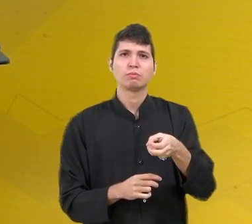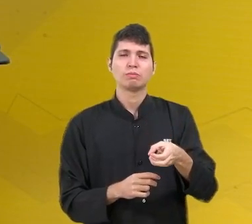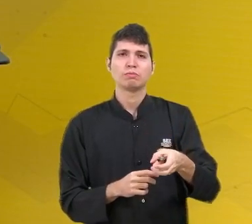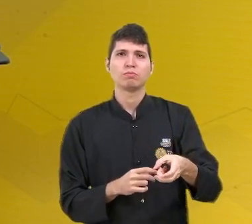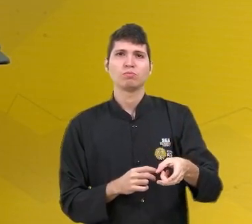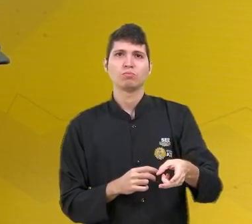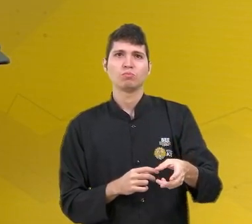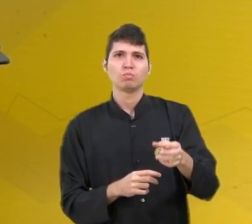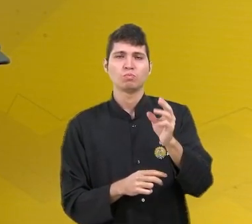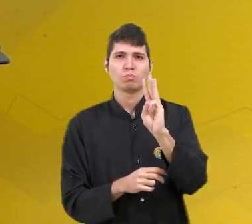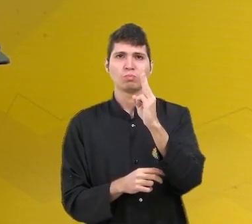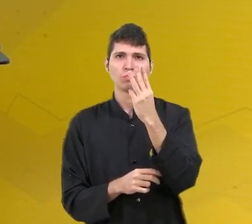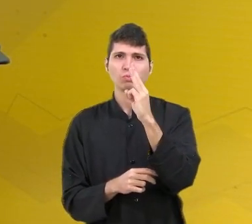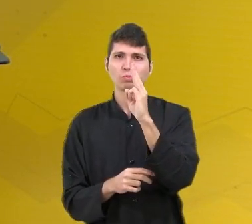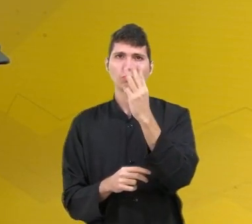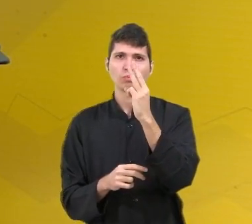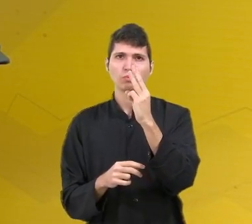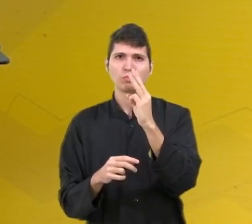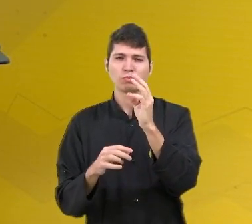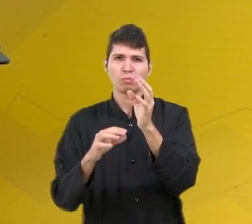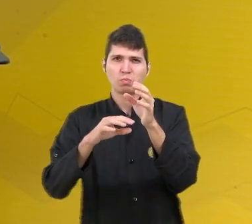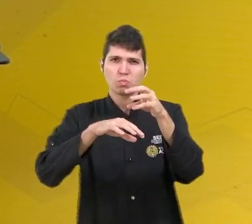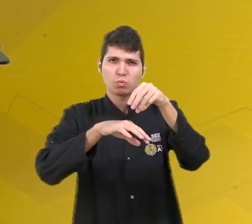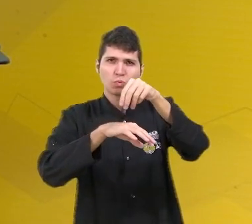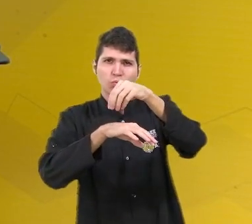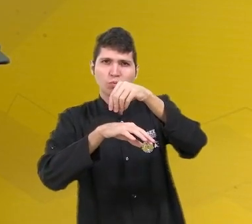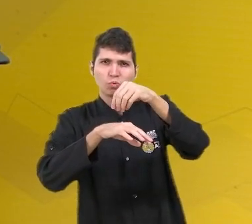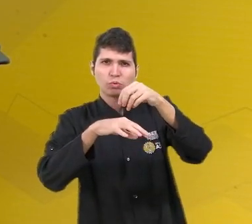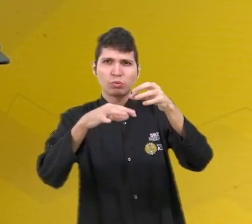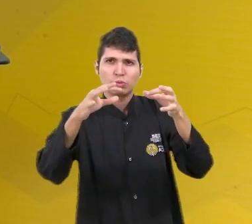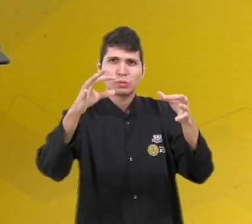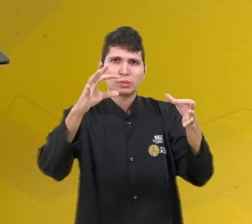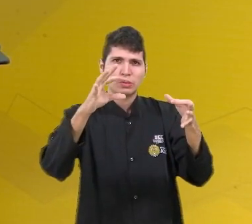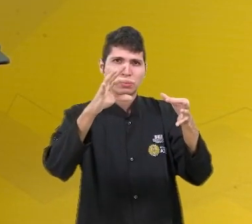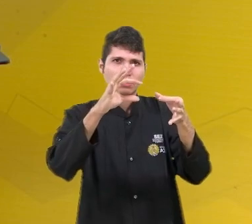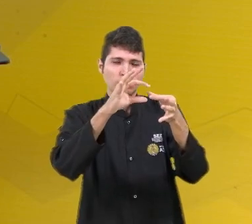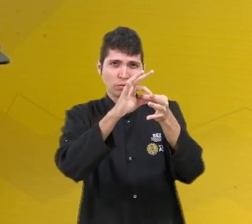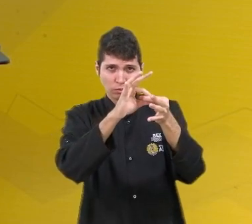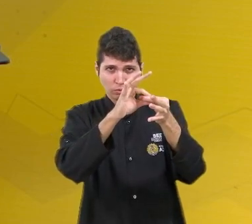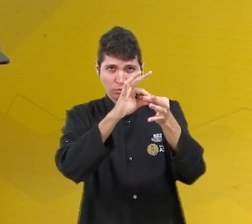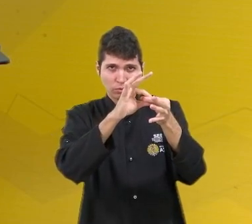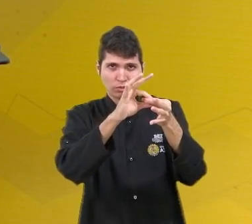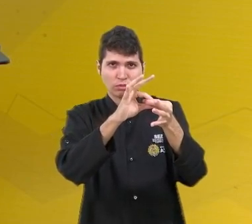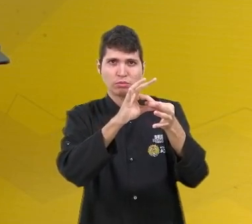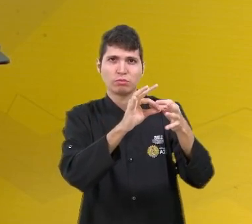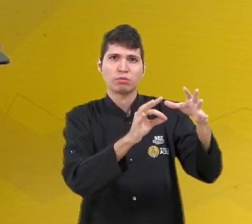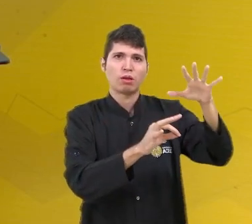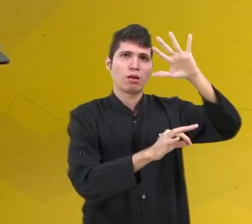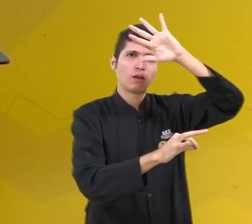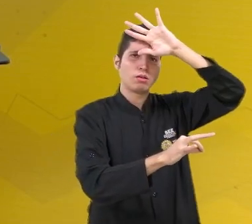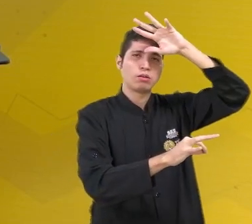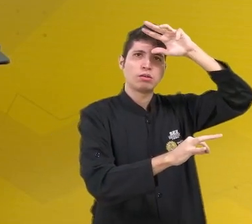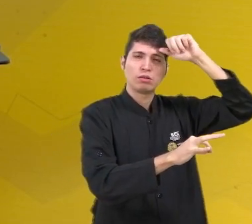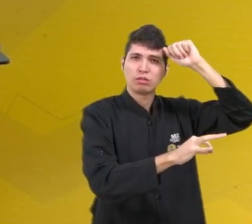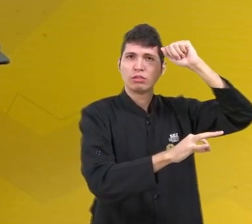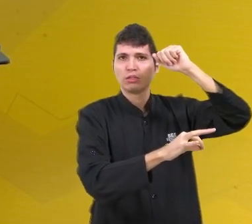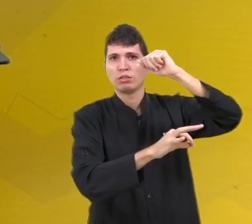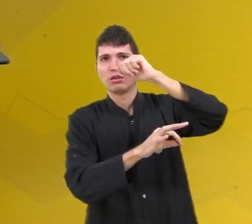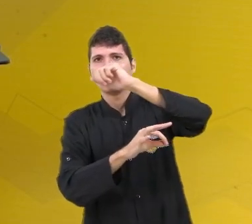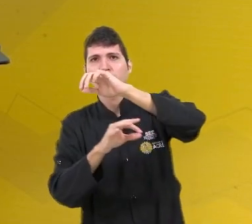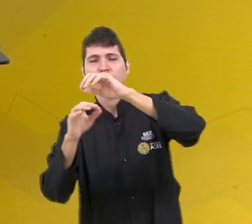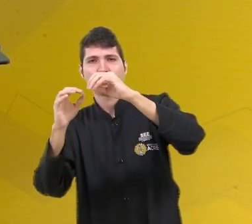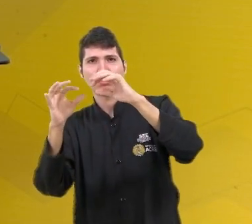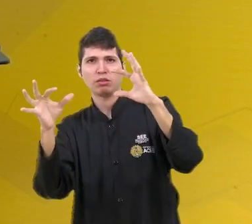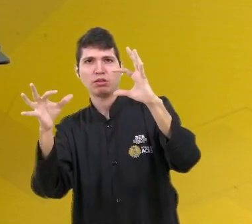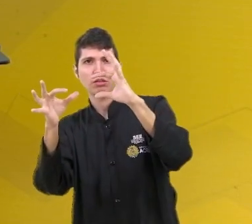aí na Amazônia, na regionalização da Amazônia, e parte vai estar na regionalização do Nordeste. Tá? Então,